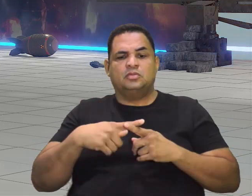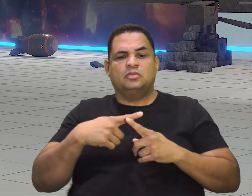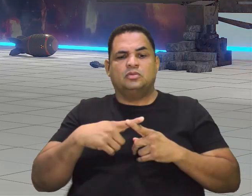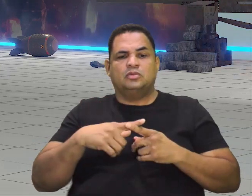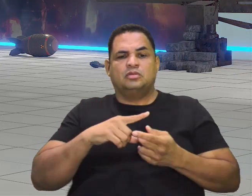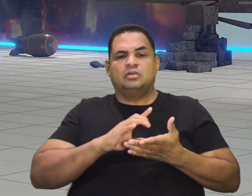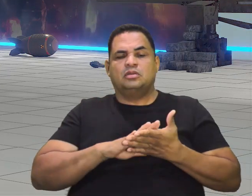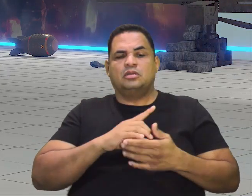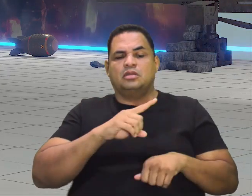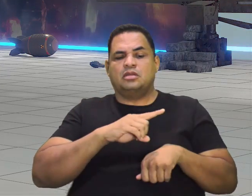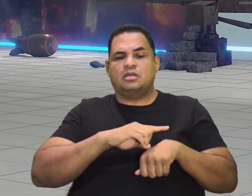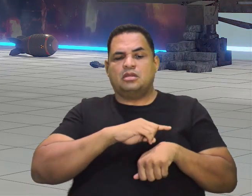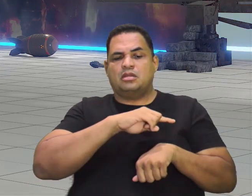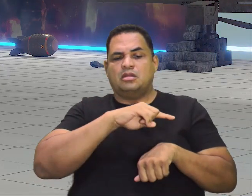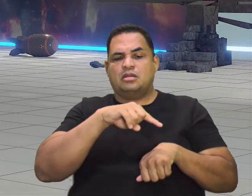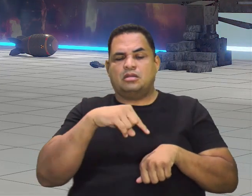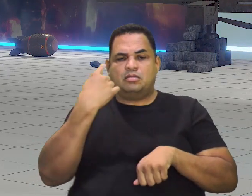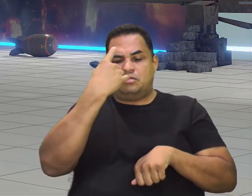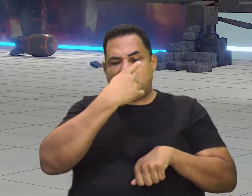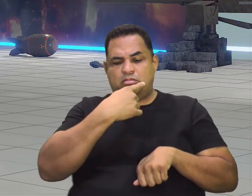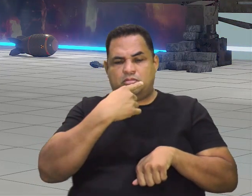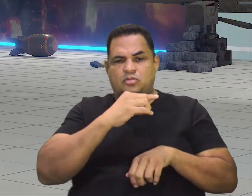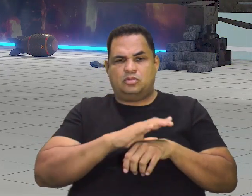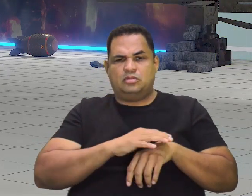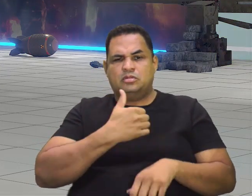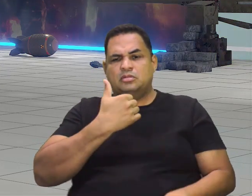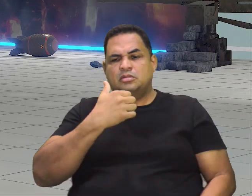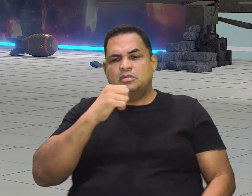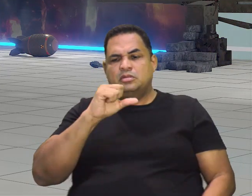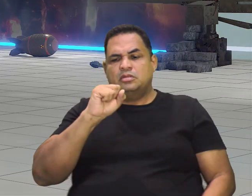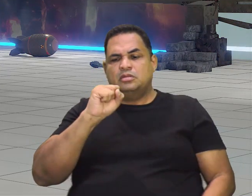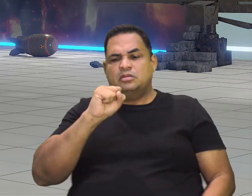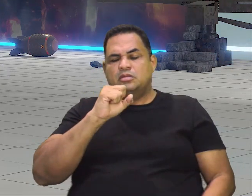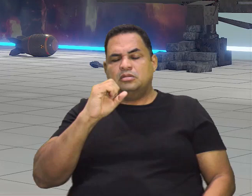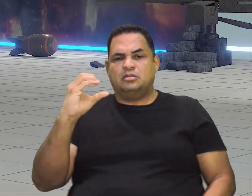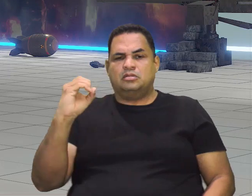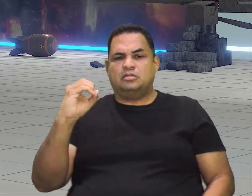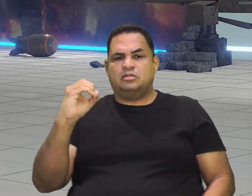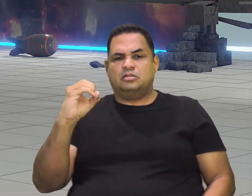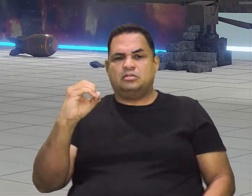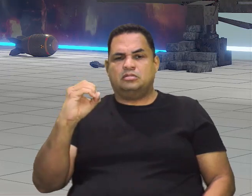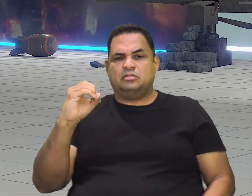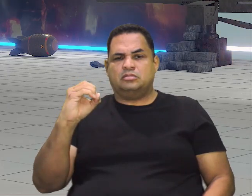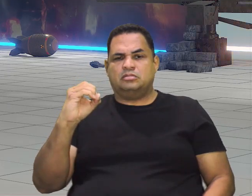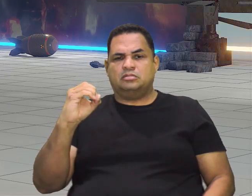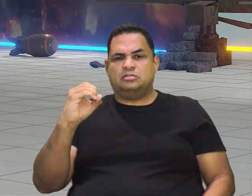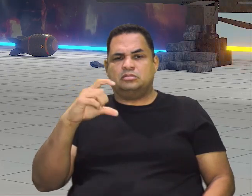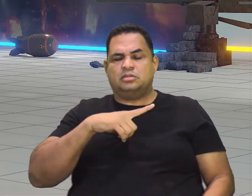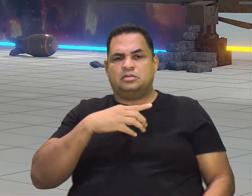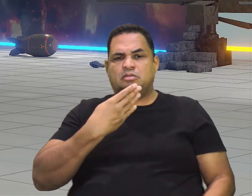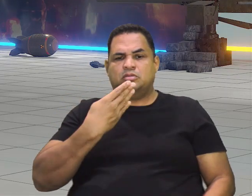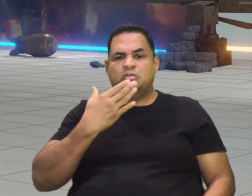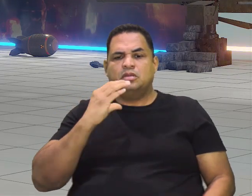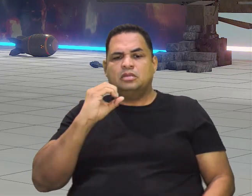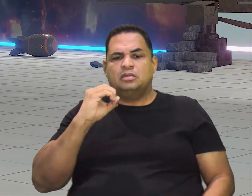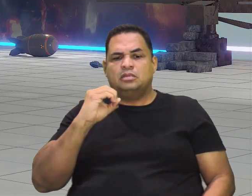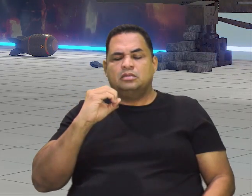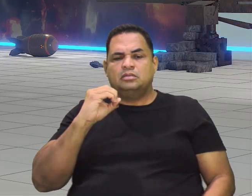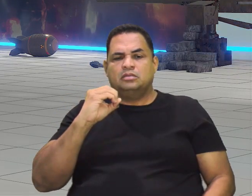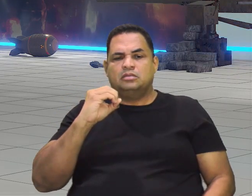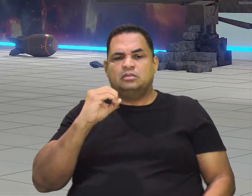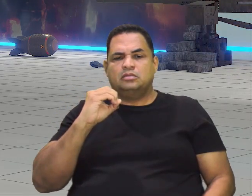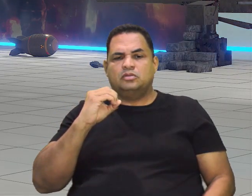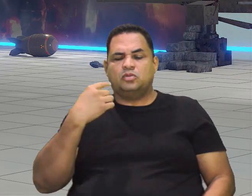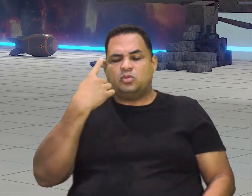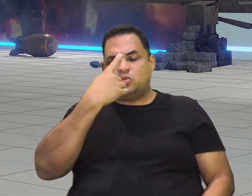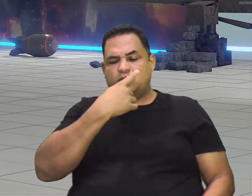diminuiu de história esse ano no primeiro ano. Eram 80 horas aula, nós temos agora apenas 40.